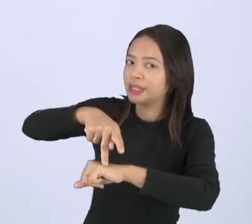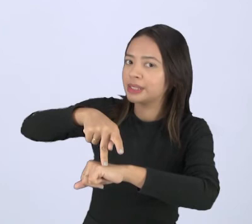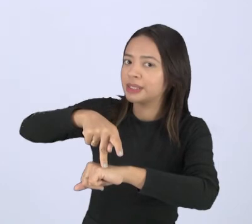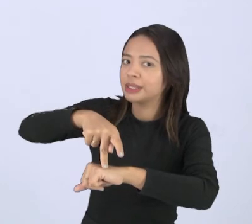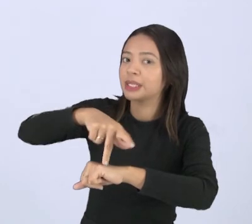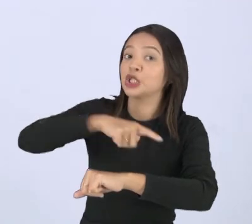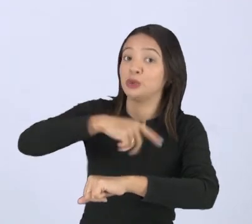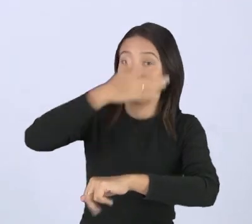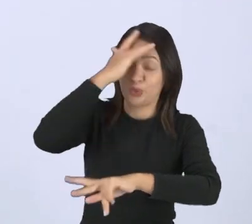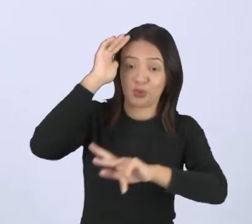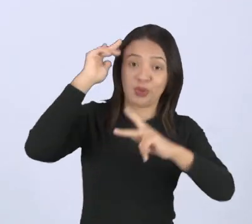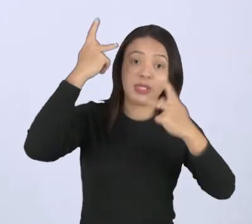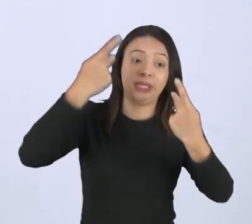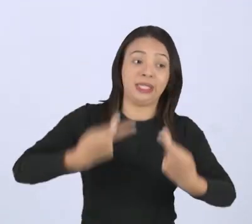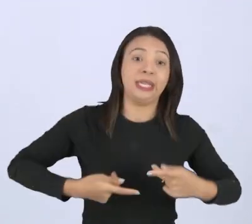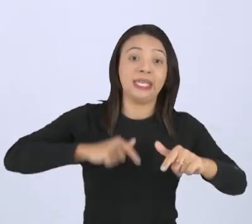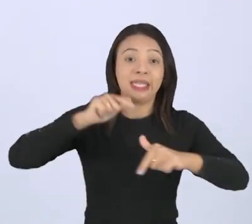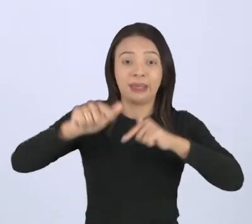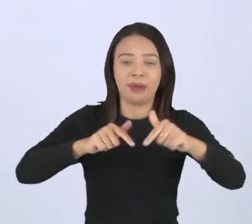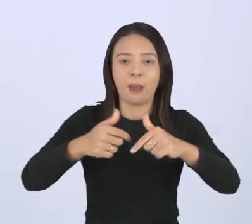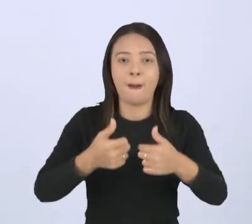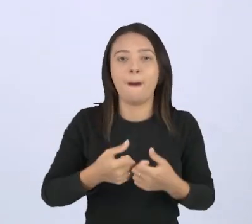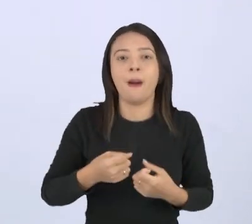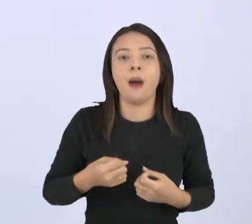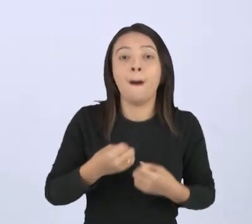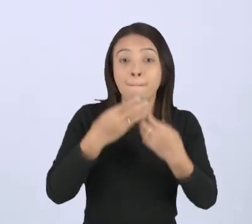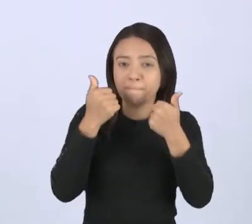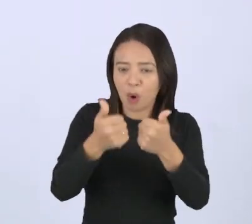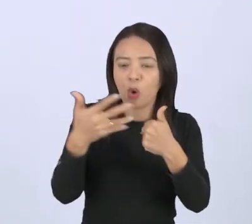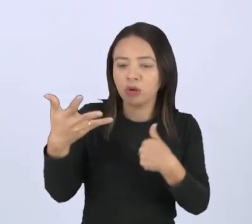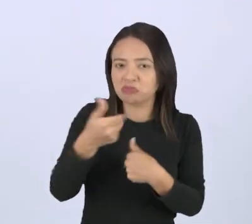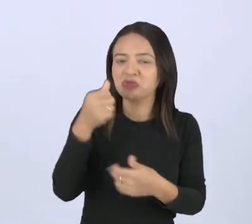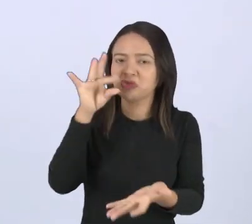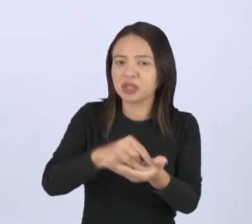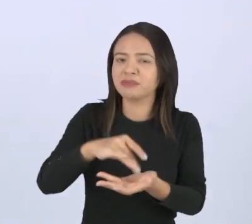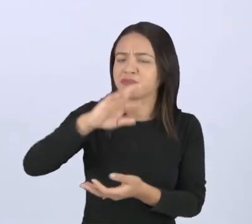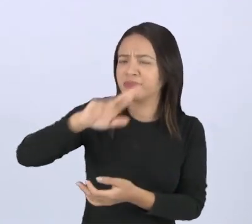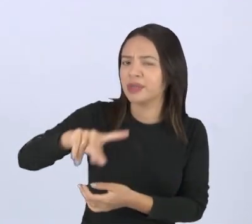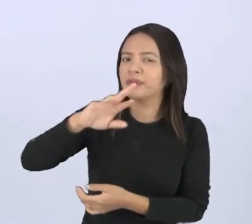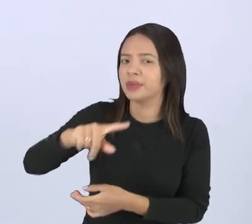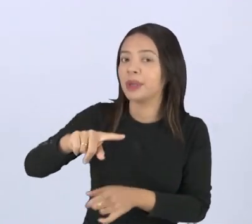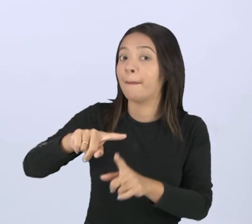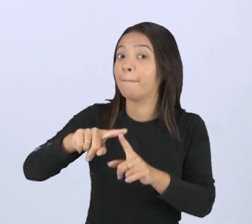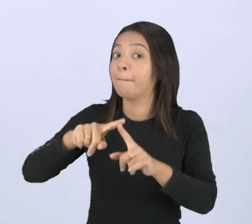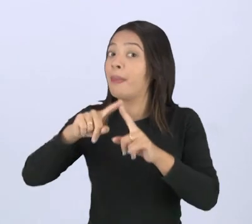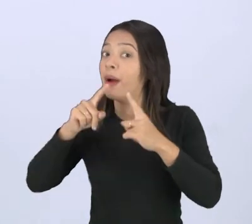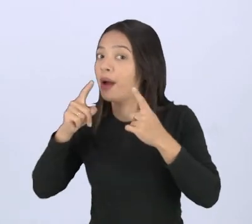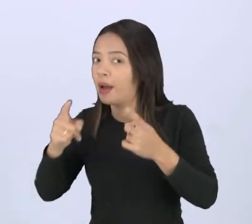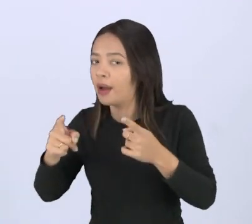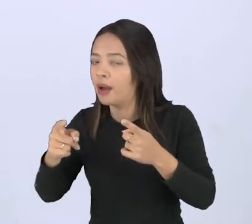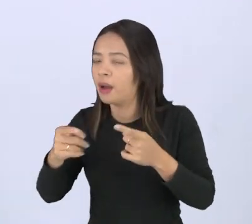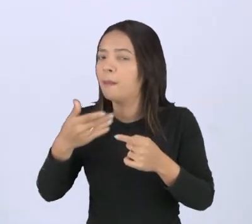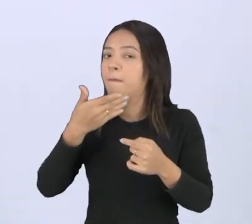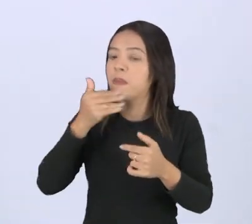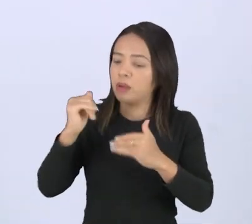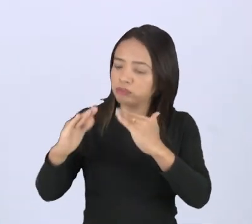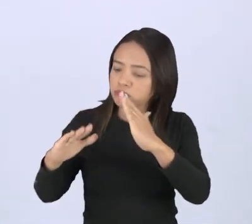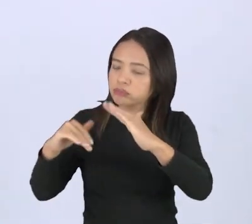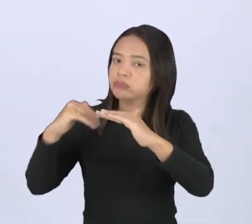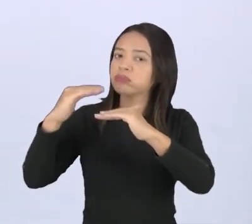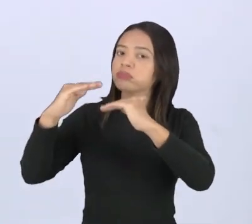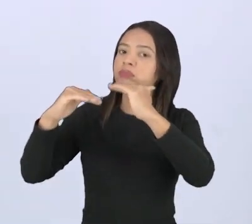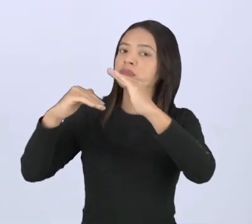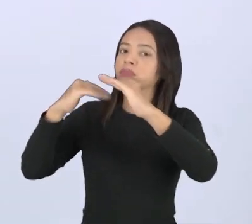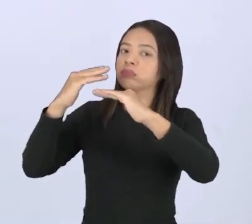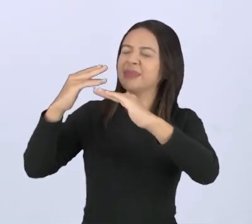obra, embora não tão qualificada como os países sede, mas passam por um processo de qualificação e